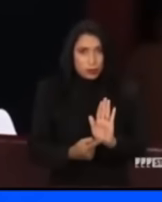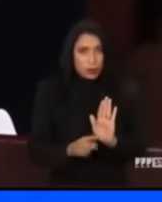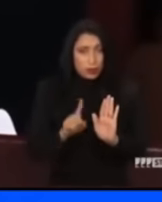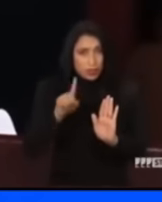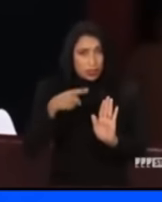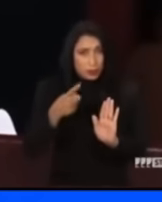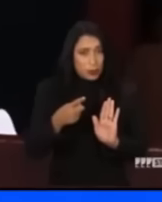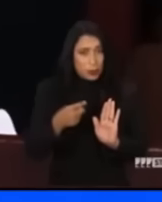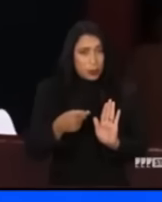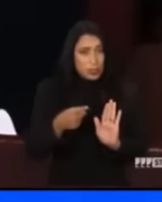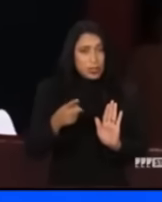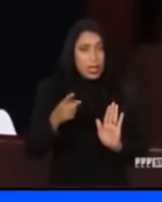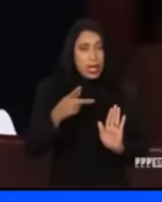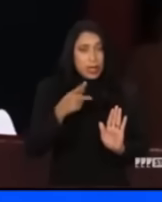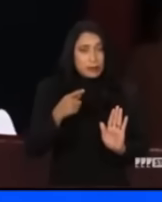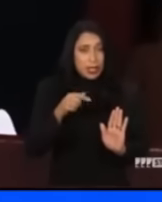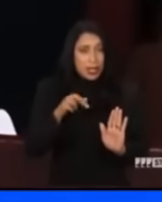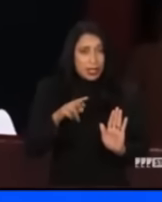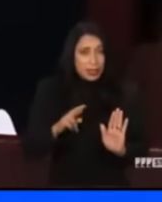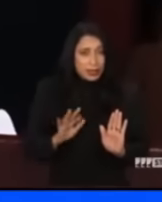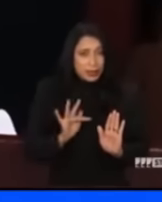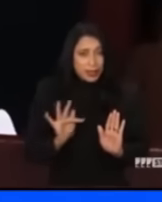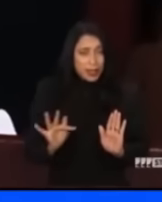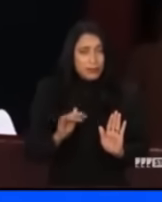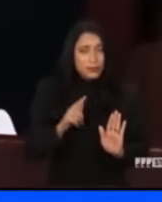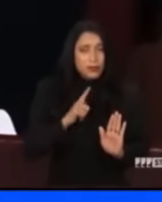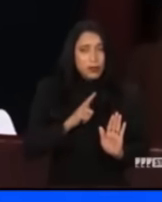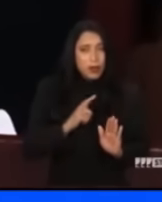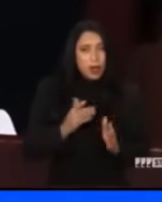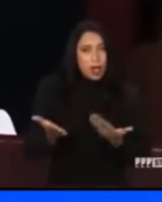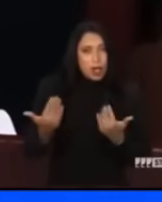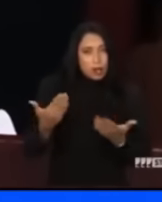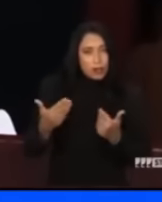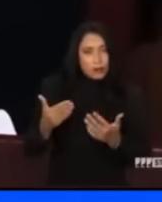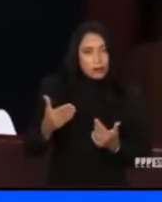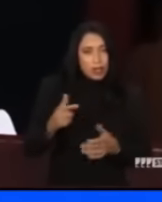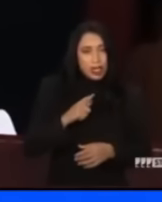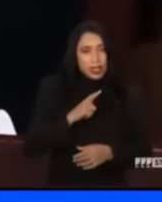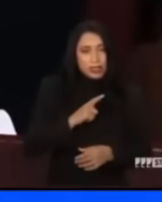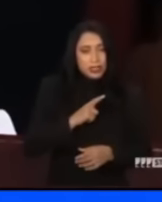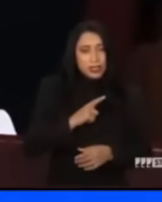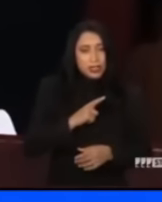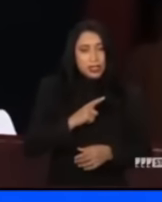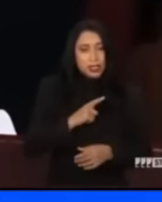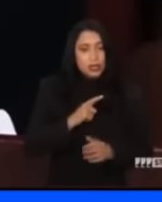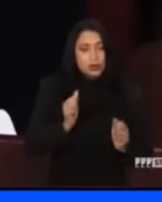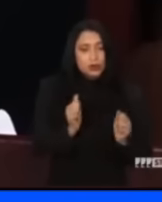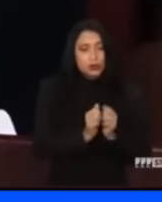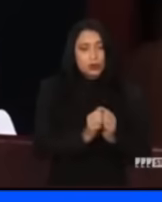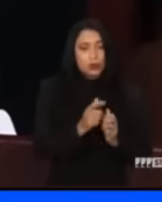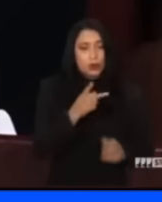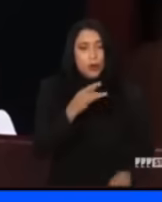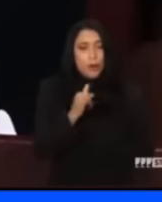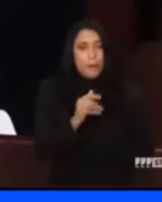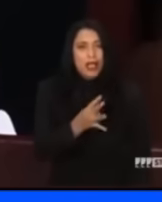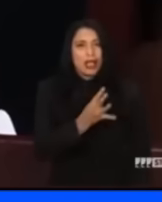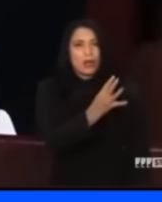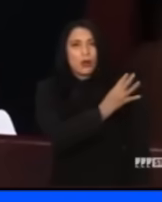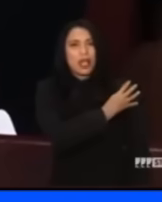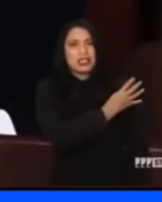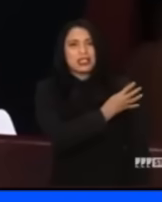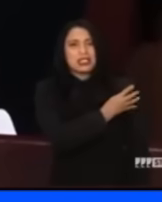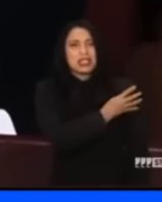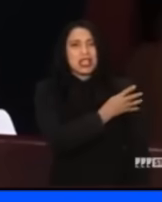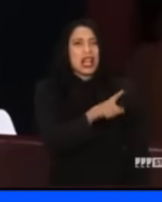recuperada pela Polícia Federal entre o réu colaborador e seu pai, general 4 estrelas também do